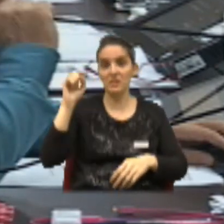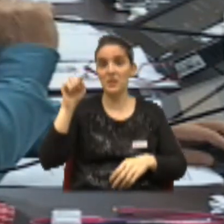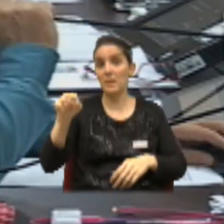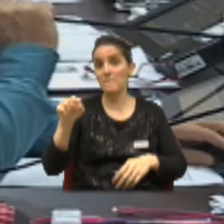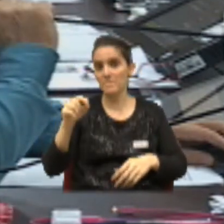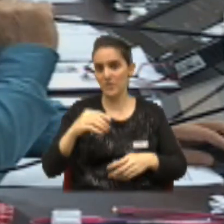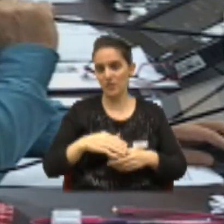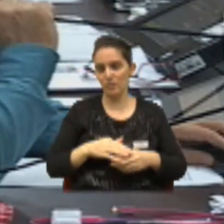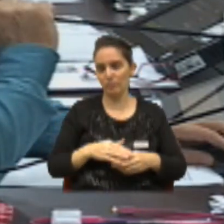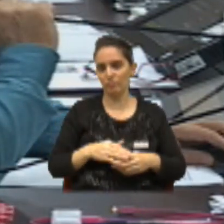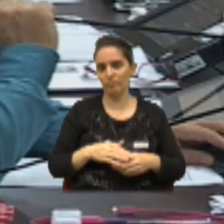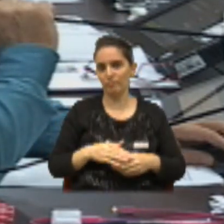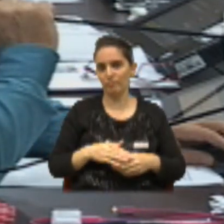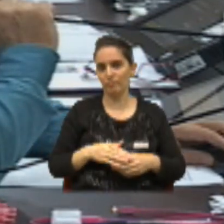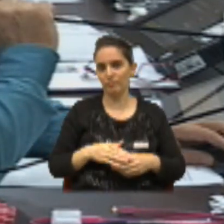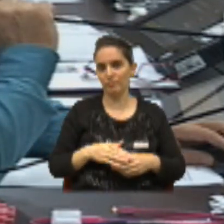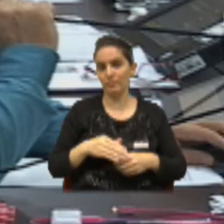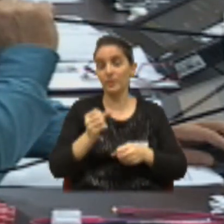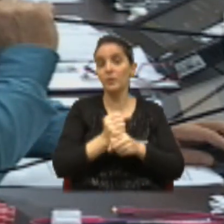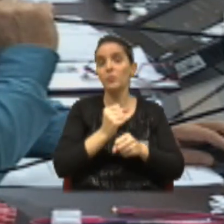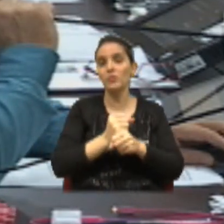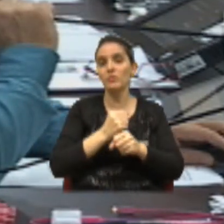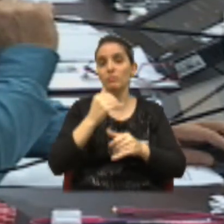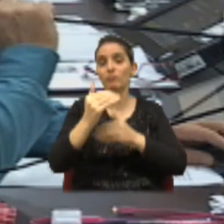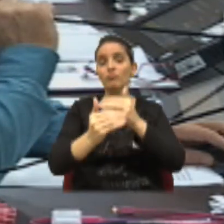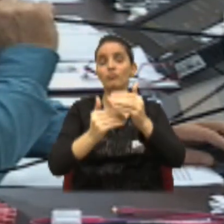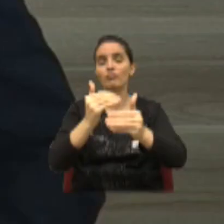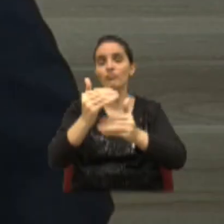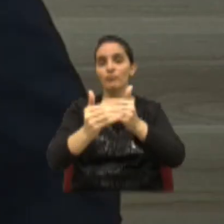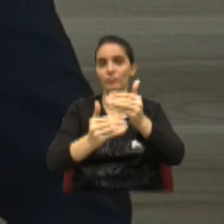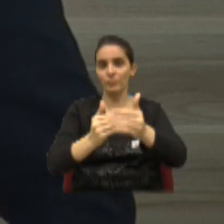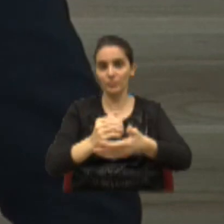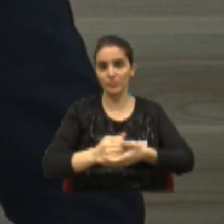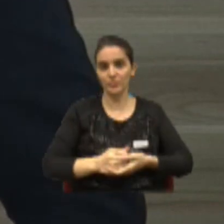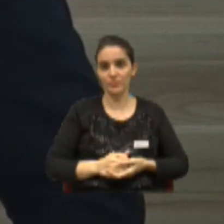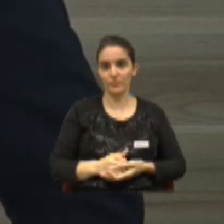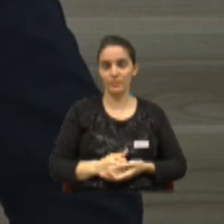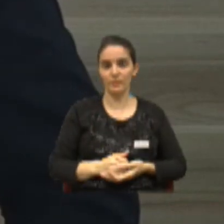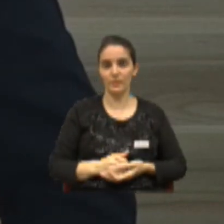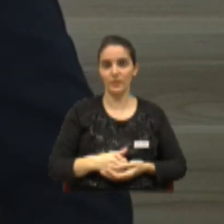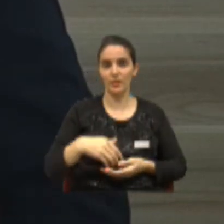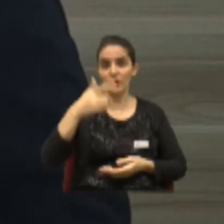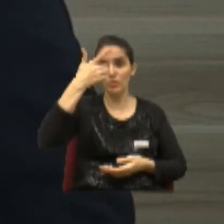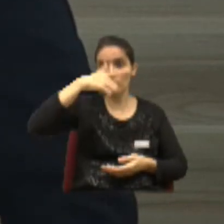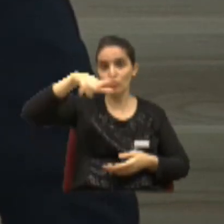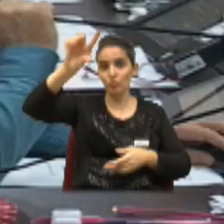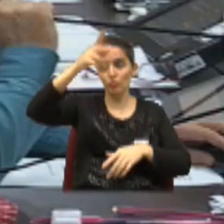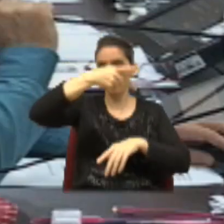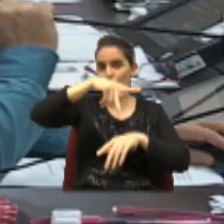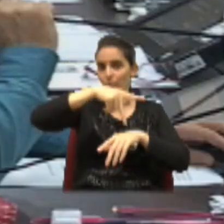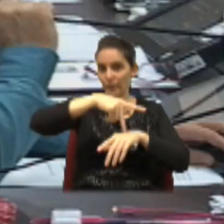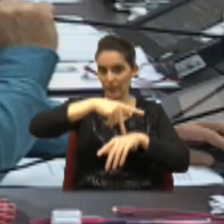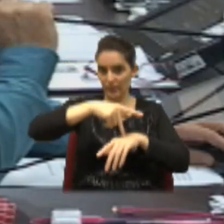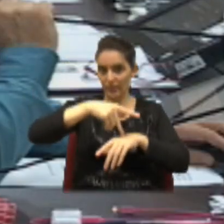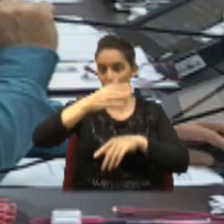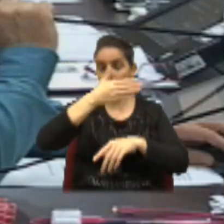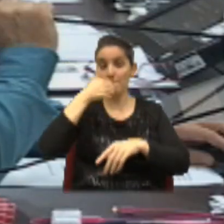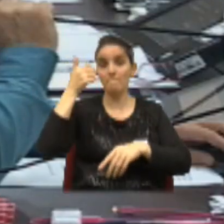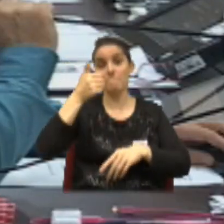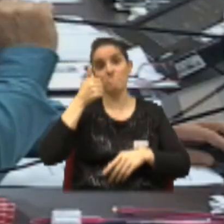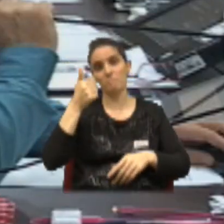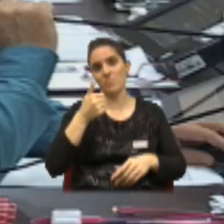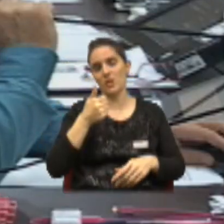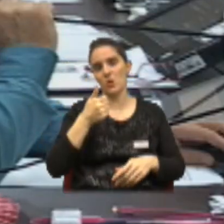a durabilidade disso, pastor Nilton, quase 10 vezes maior do que uma prótese nacional, que depois